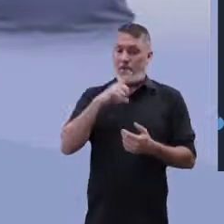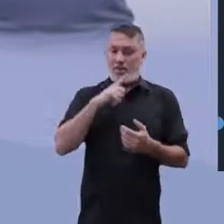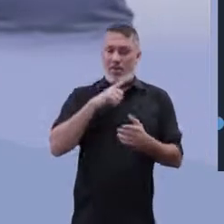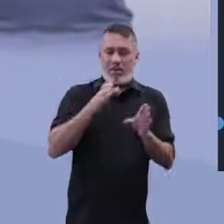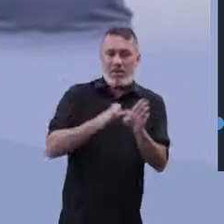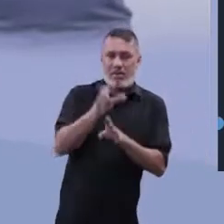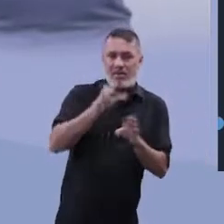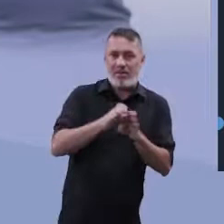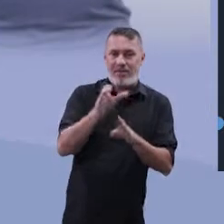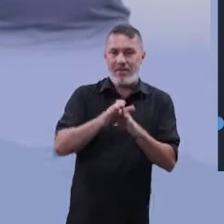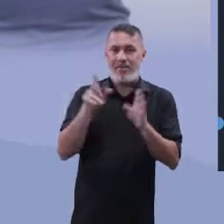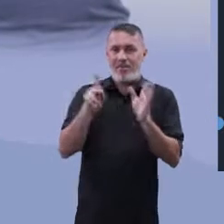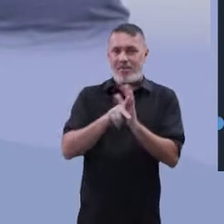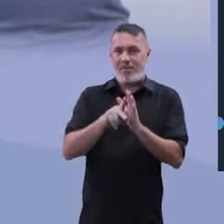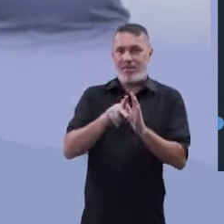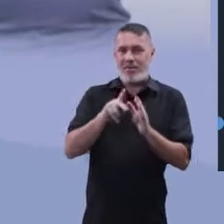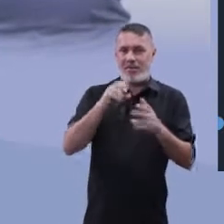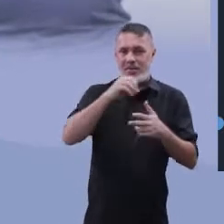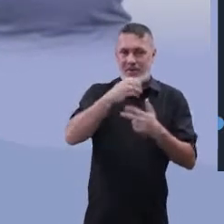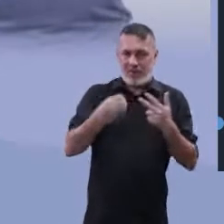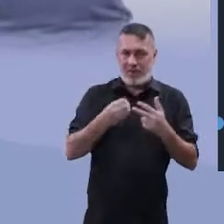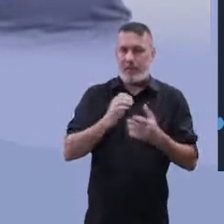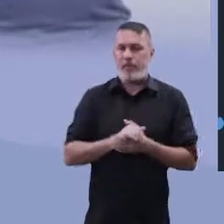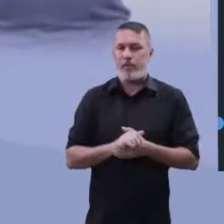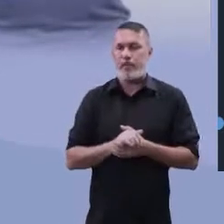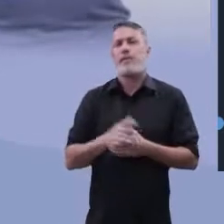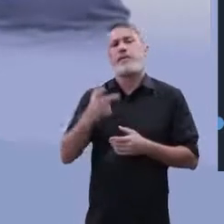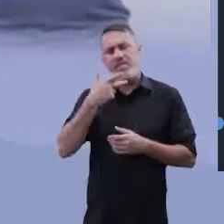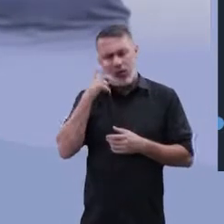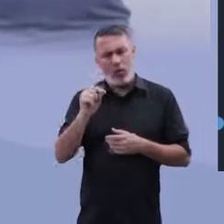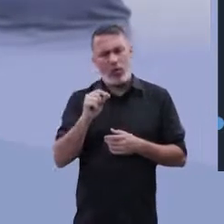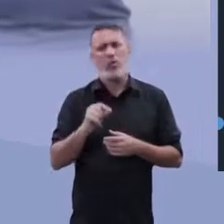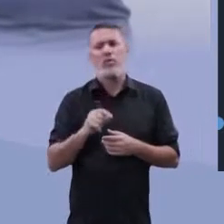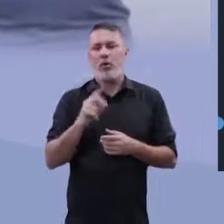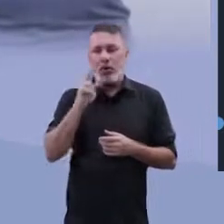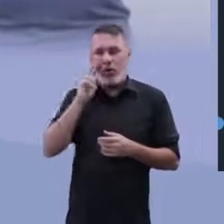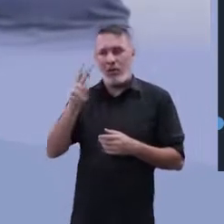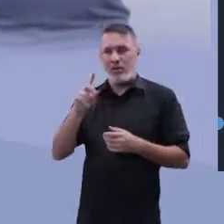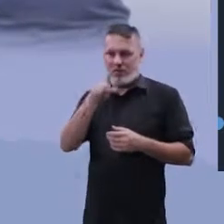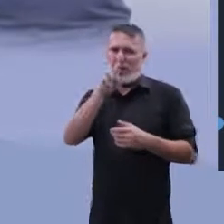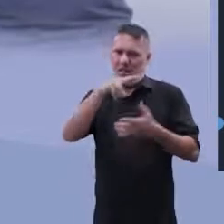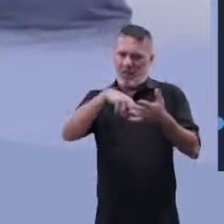o manual corretor diz sobre esse texto. Ele elogia esse texto. Vocês já estão